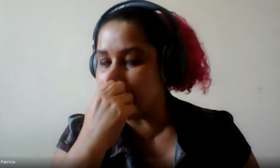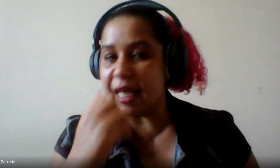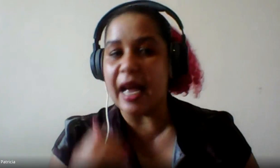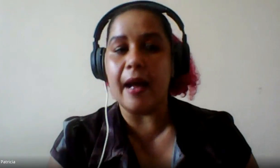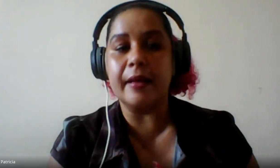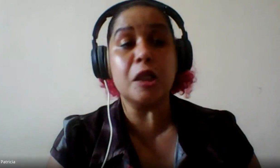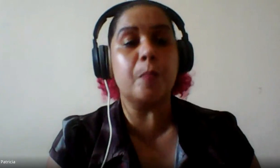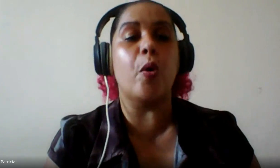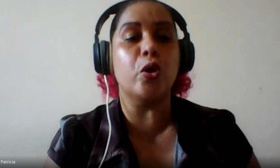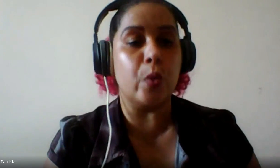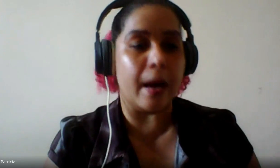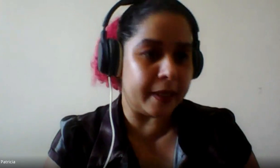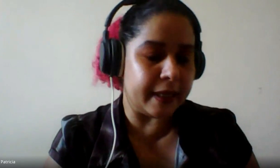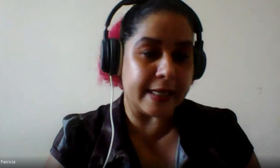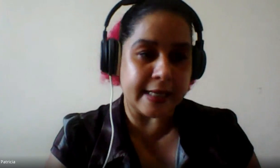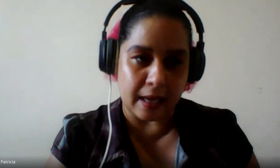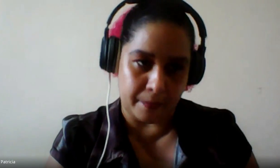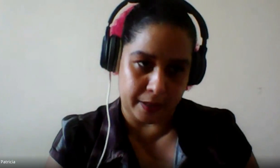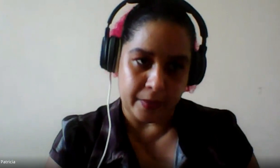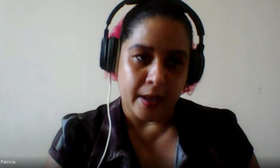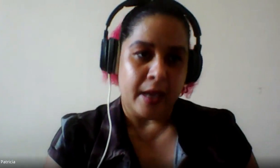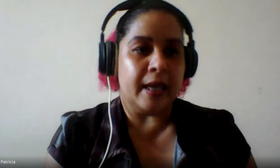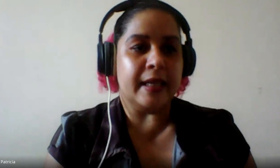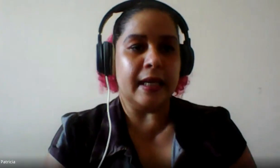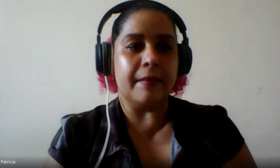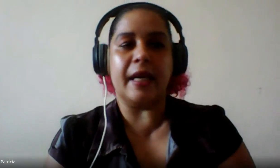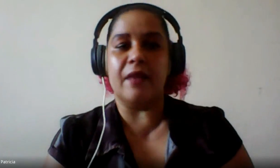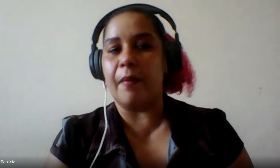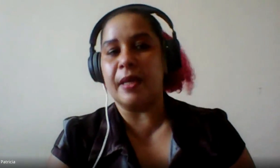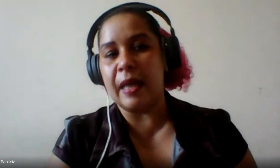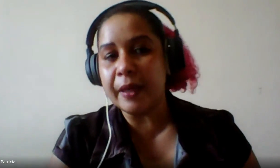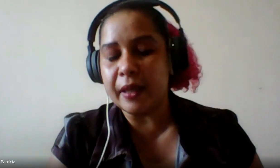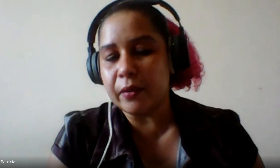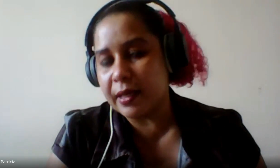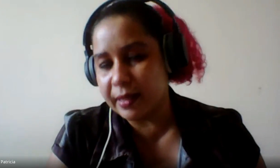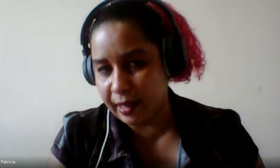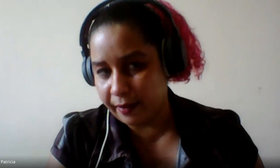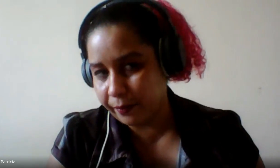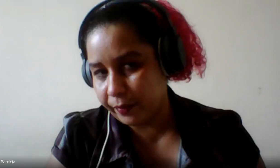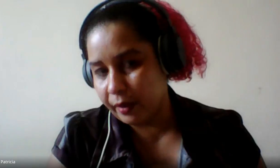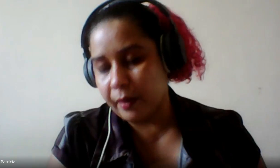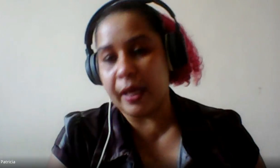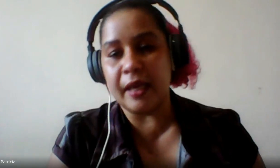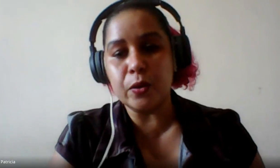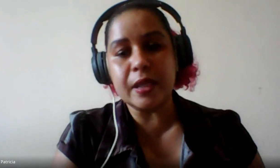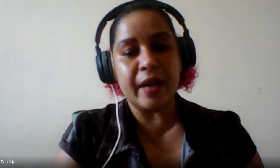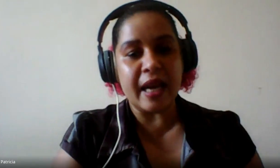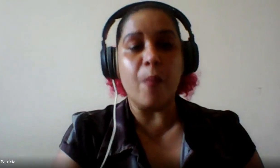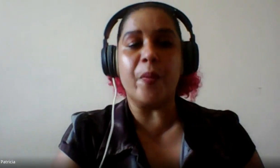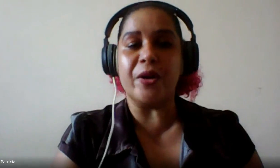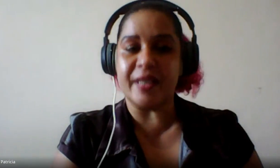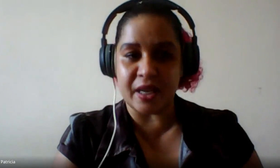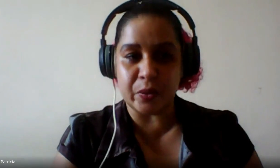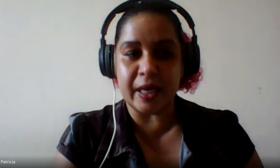precisa estar disposto a aprender sempre. Ele tem que lembrar que ele vai mais aprender do que ensinar. Que a inclusão, ele